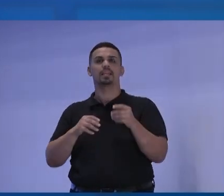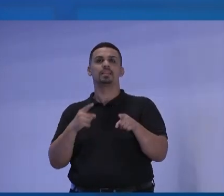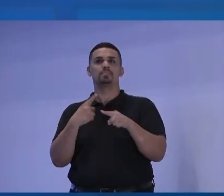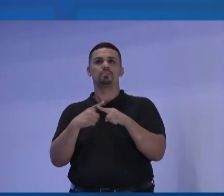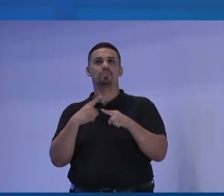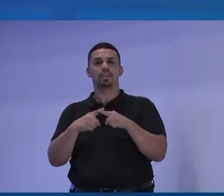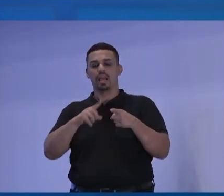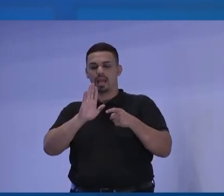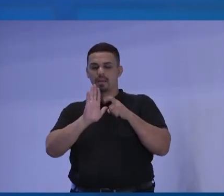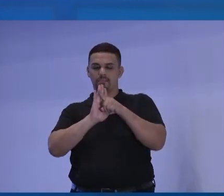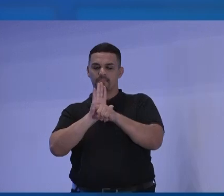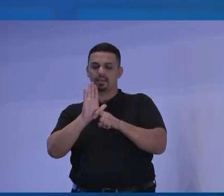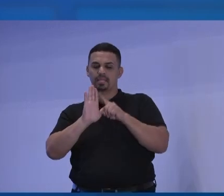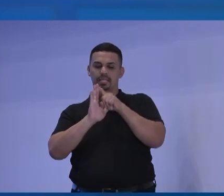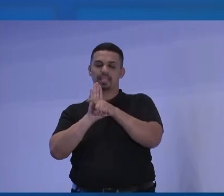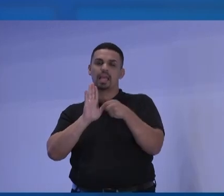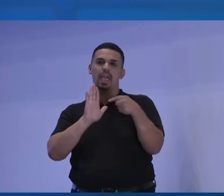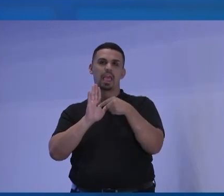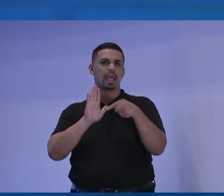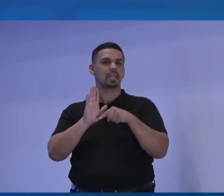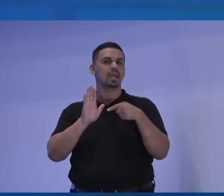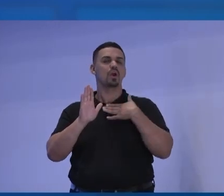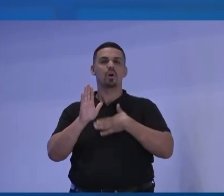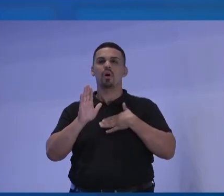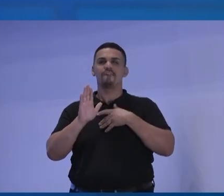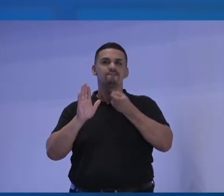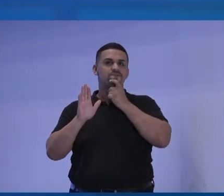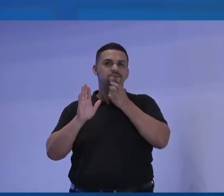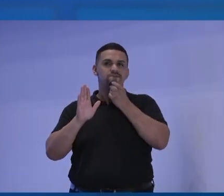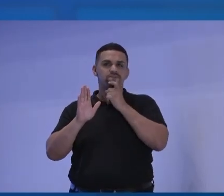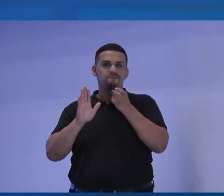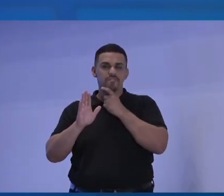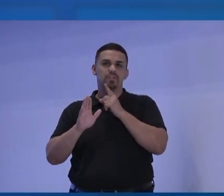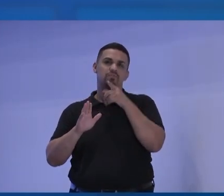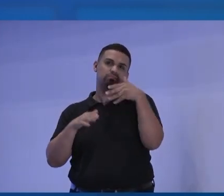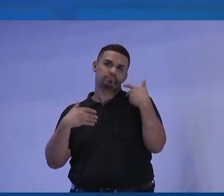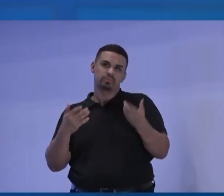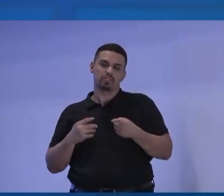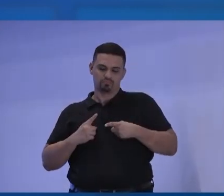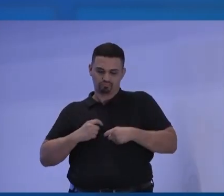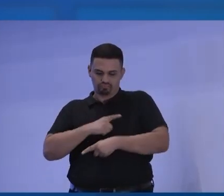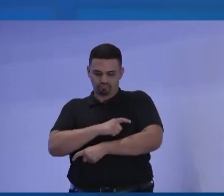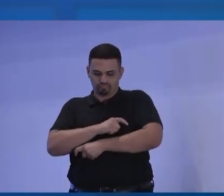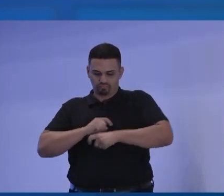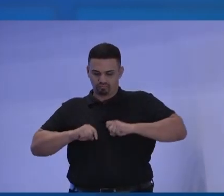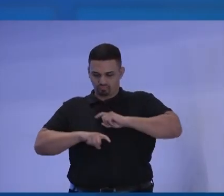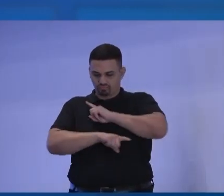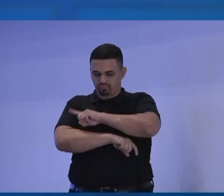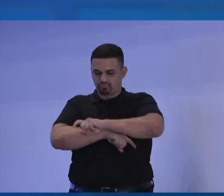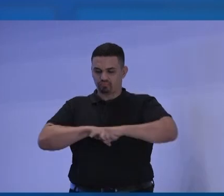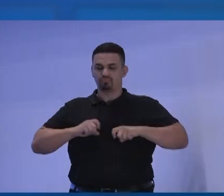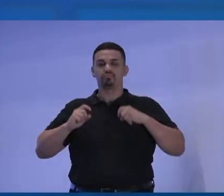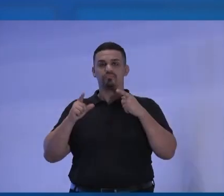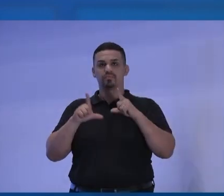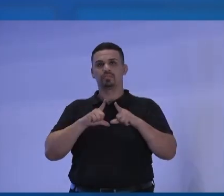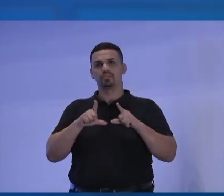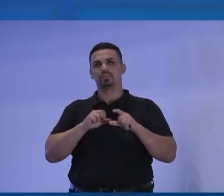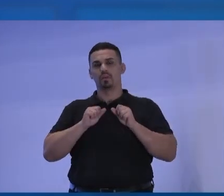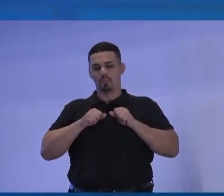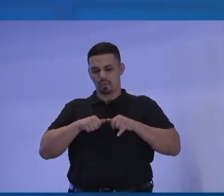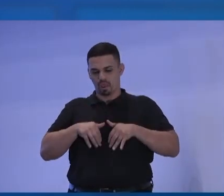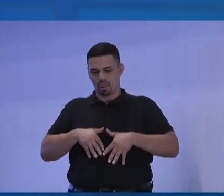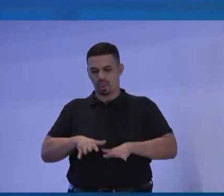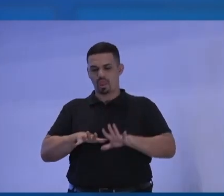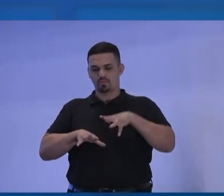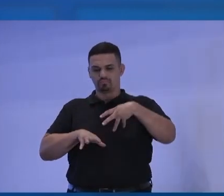frio, né, pela área mais fria do corpo, que é a superfície, né, então a pele e os nervos periféricos. Ela é contaminada, o contágio